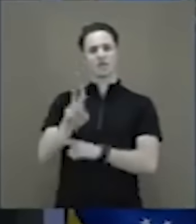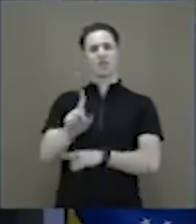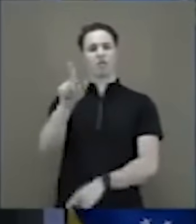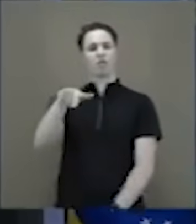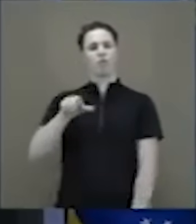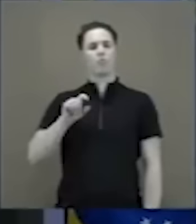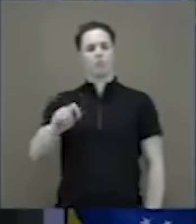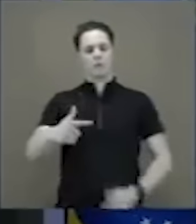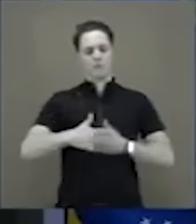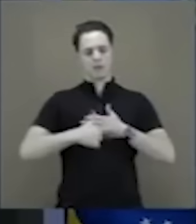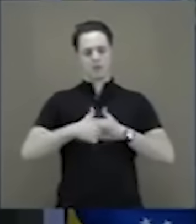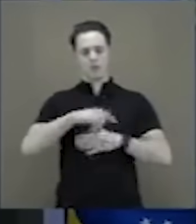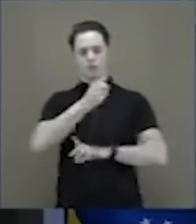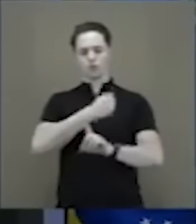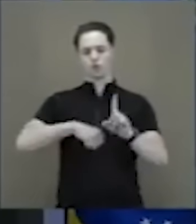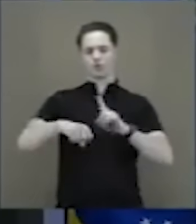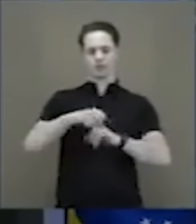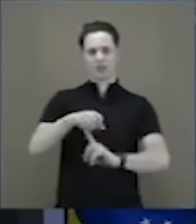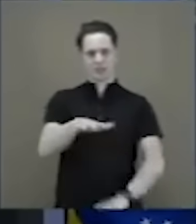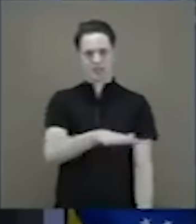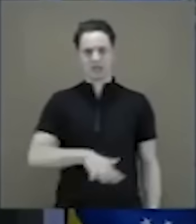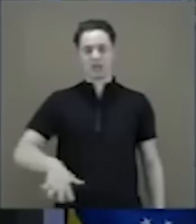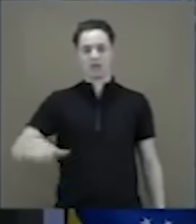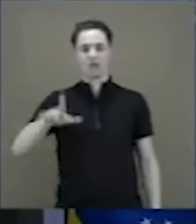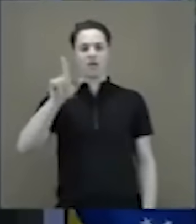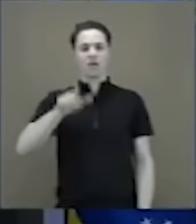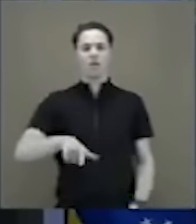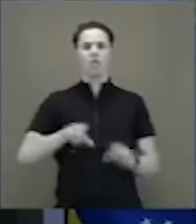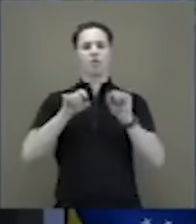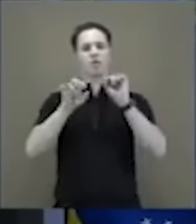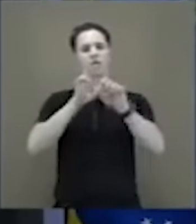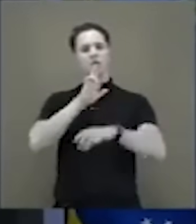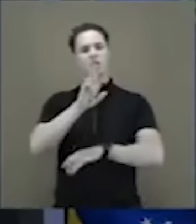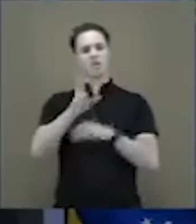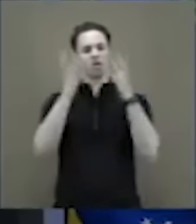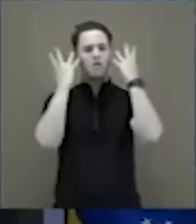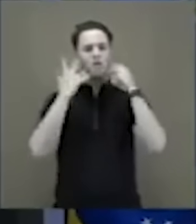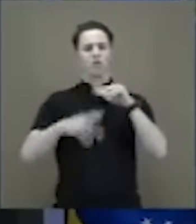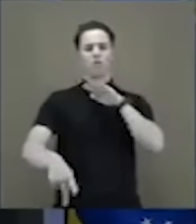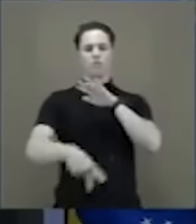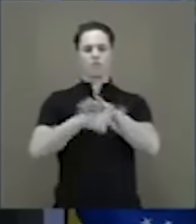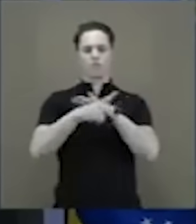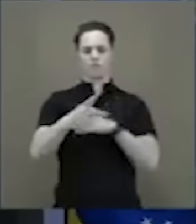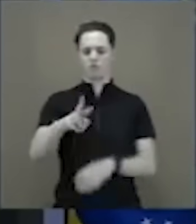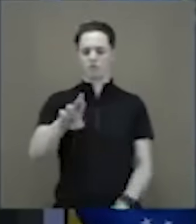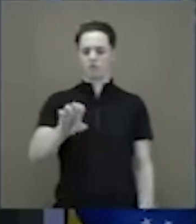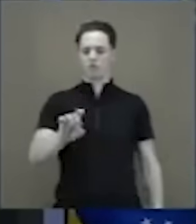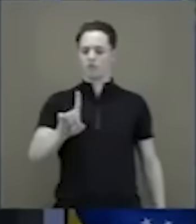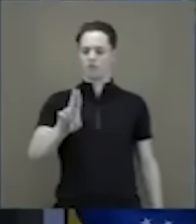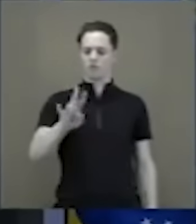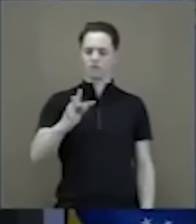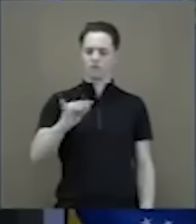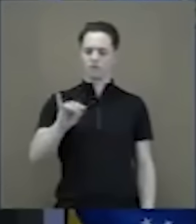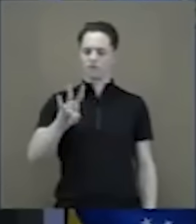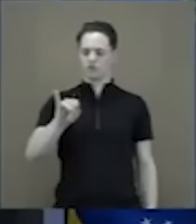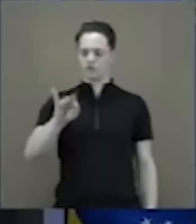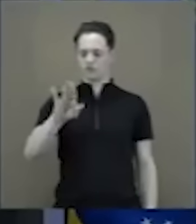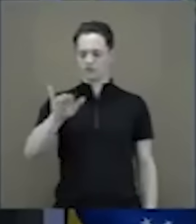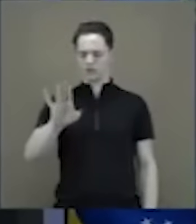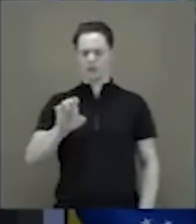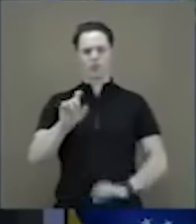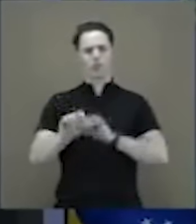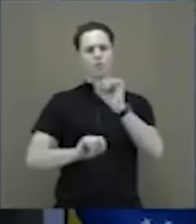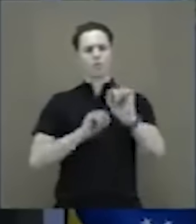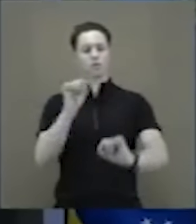a função social da terra, uma resultante natural da produtividade, que